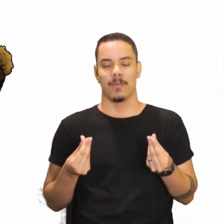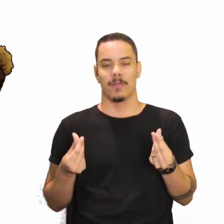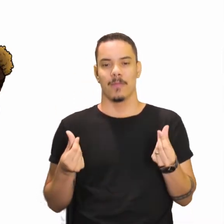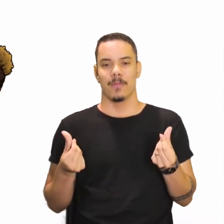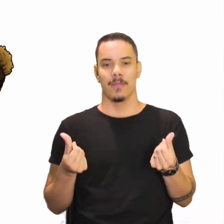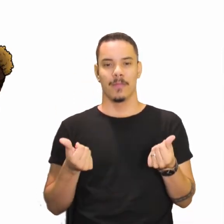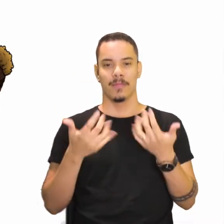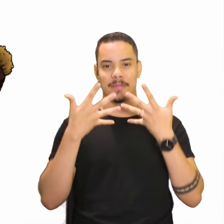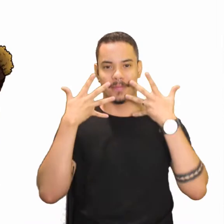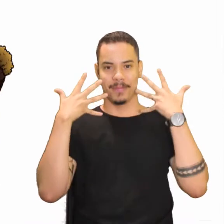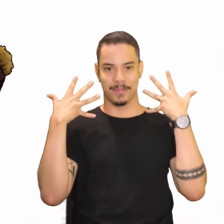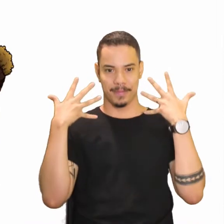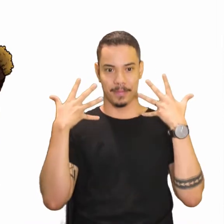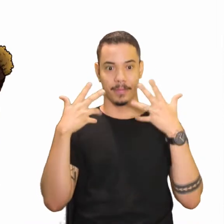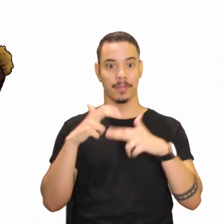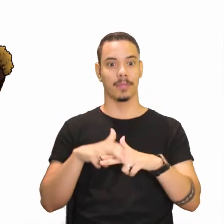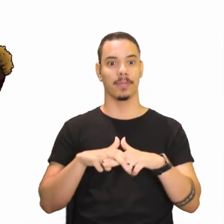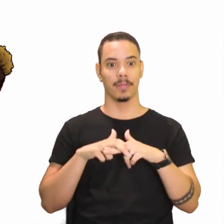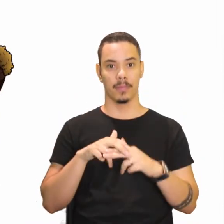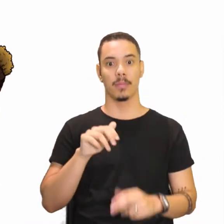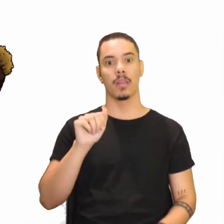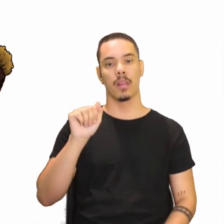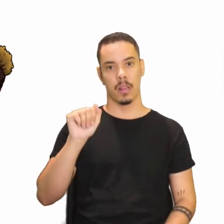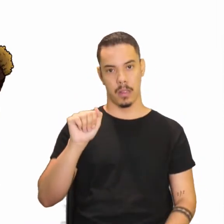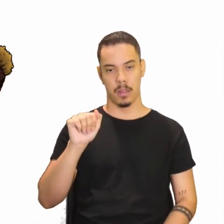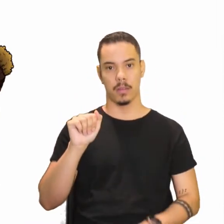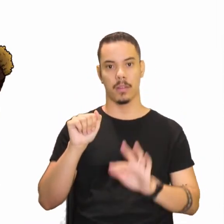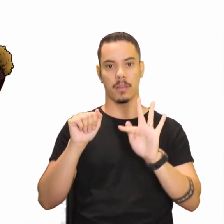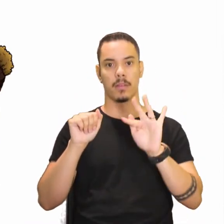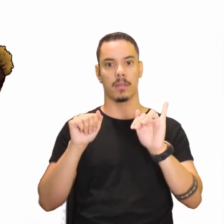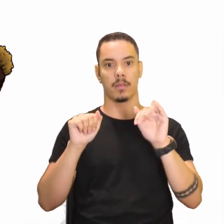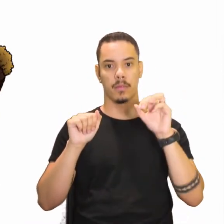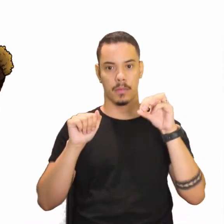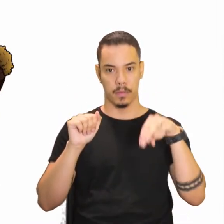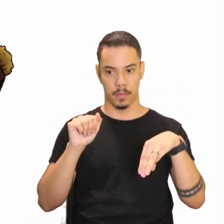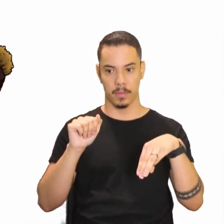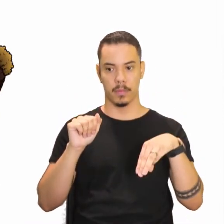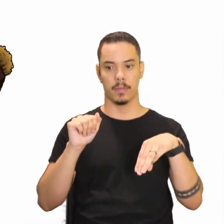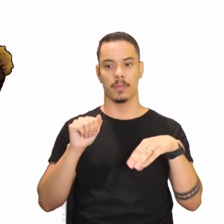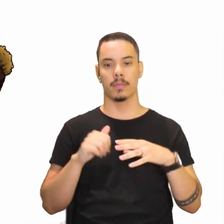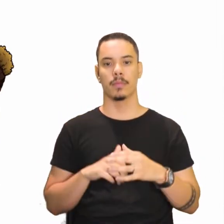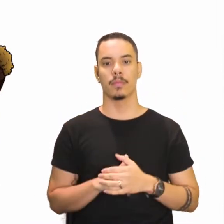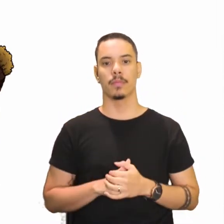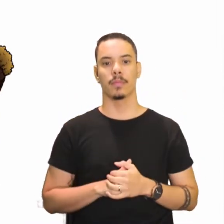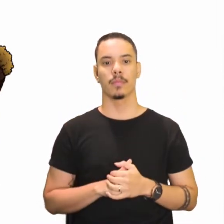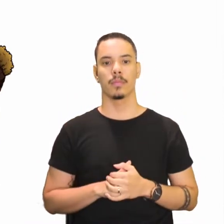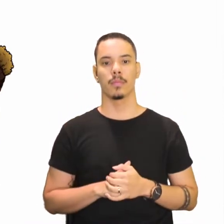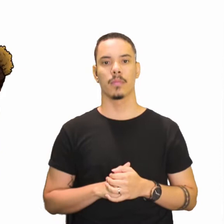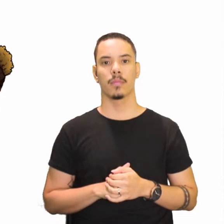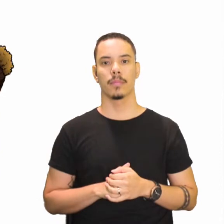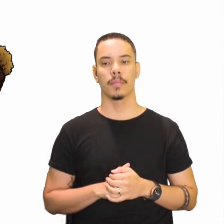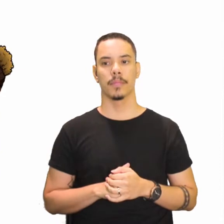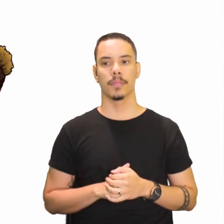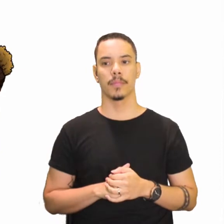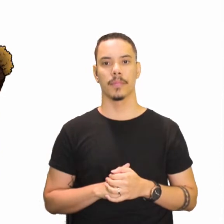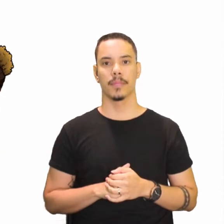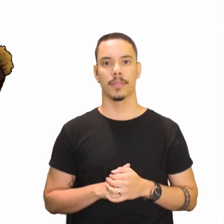agradar. Então, vai ser o afim separado. Belezinha? Ó, temos a